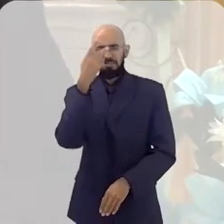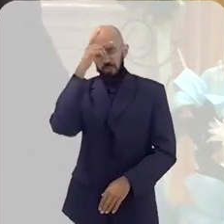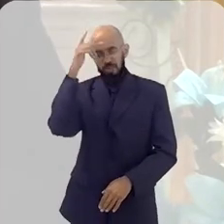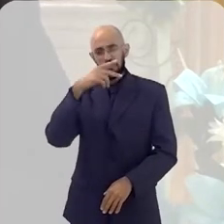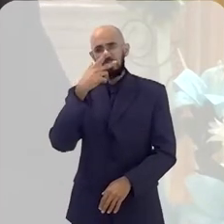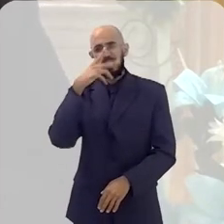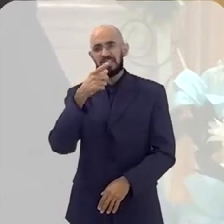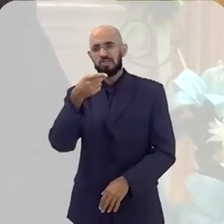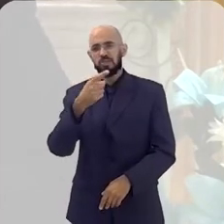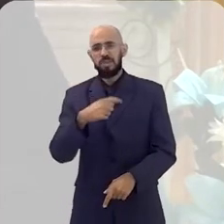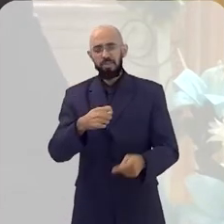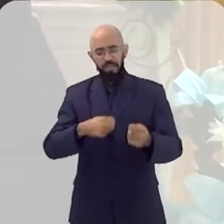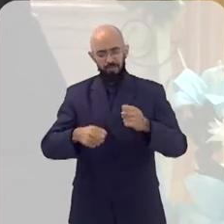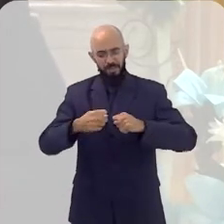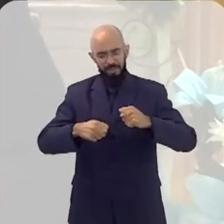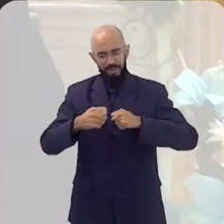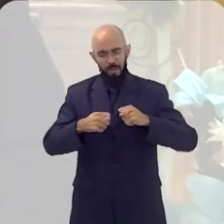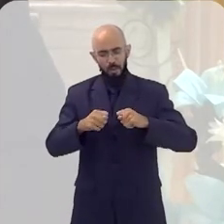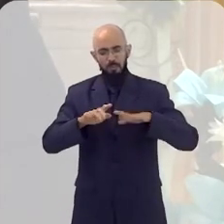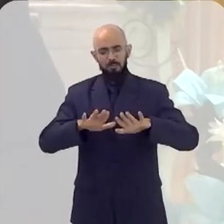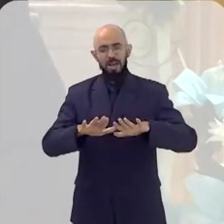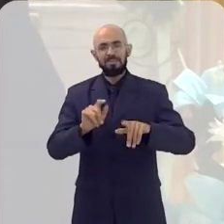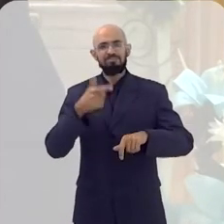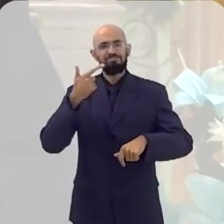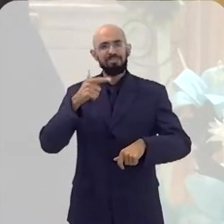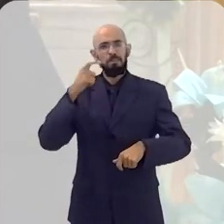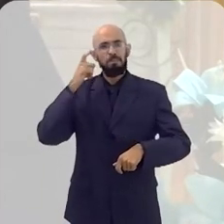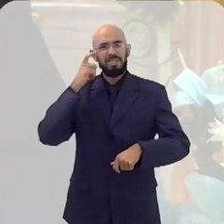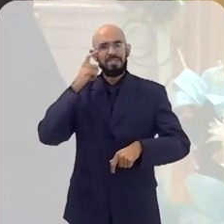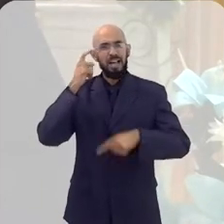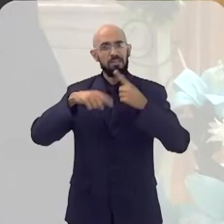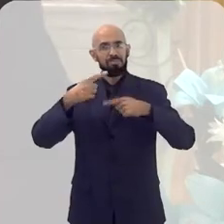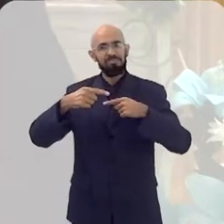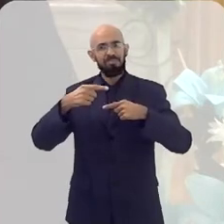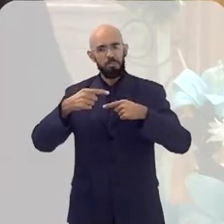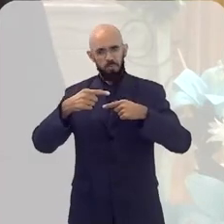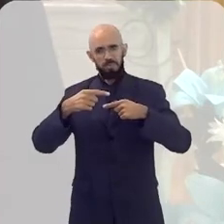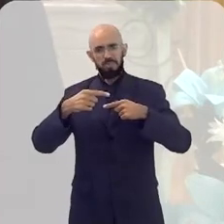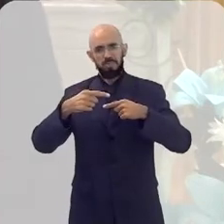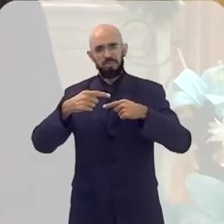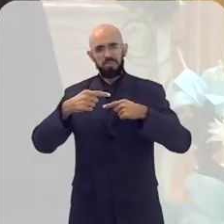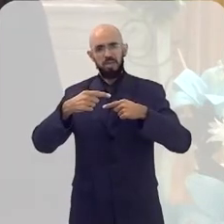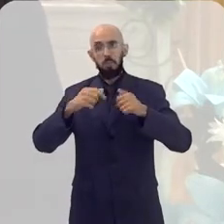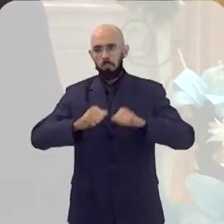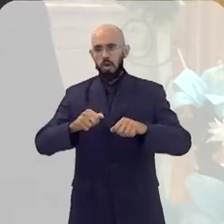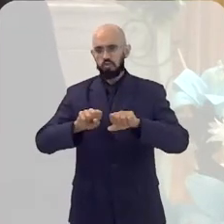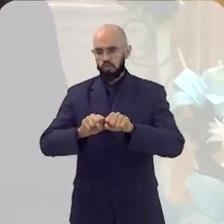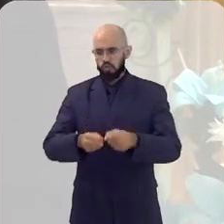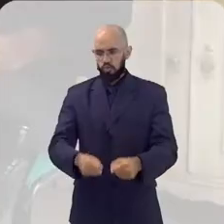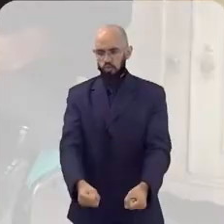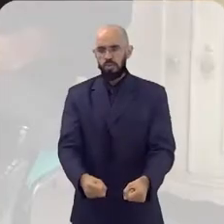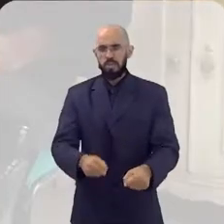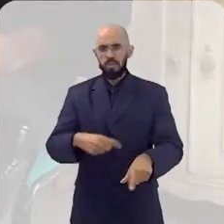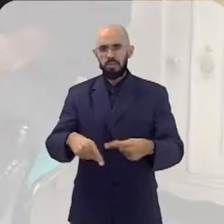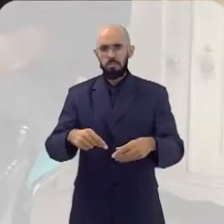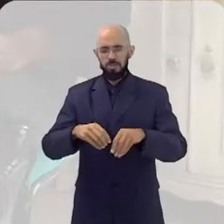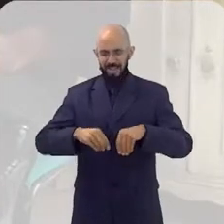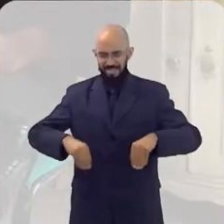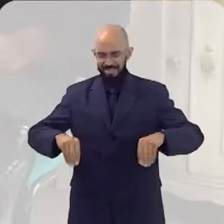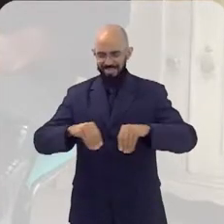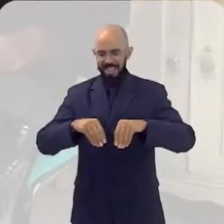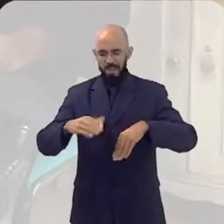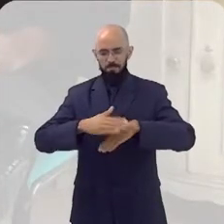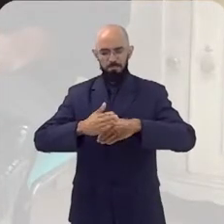elas estão ficando muito econômicas, mas não pensando no pós. Né? Eu posso destruir que a terra